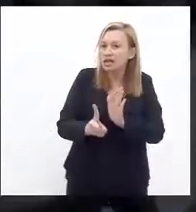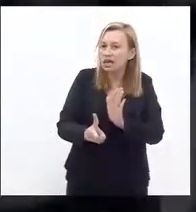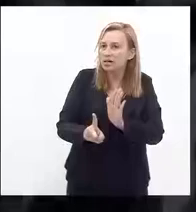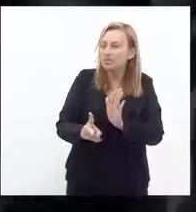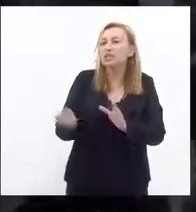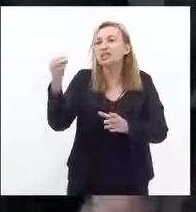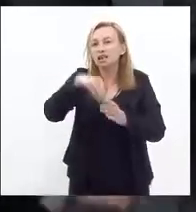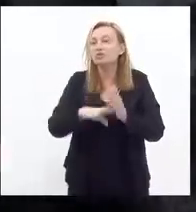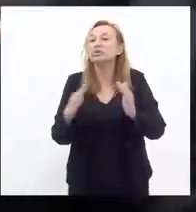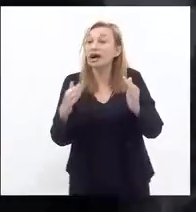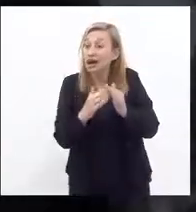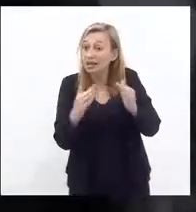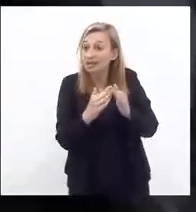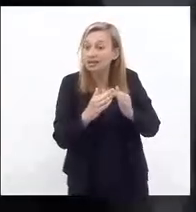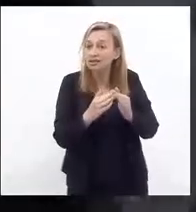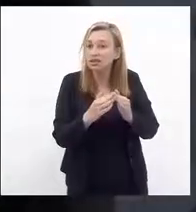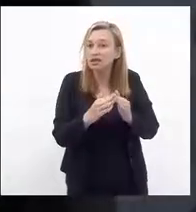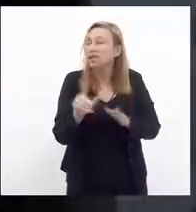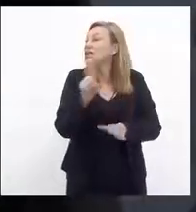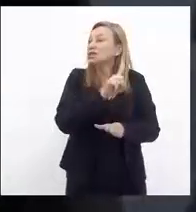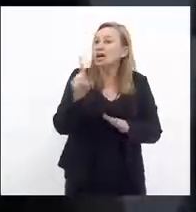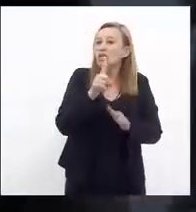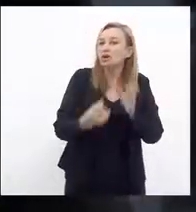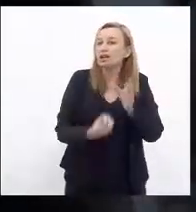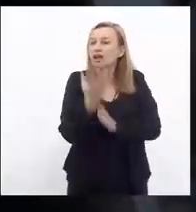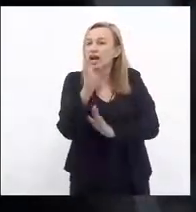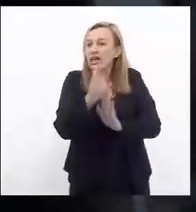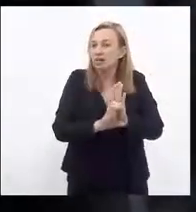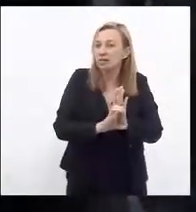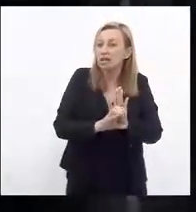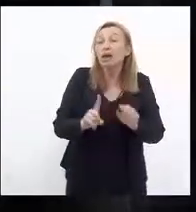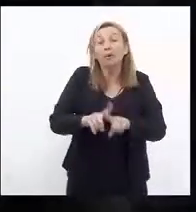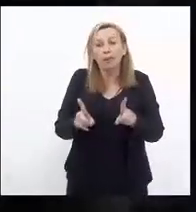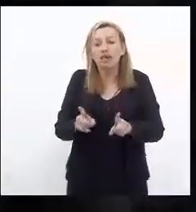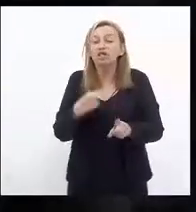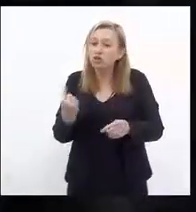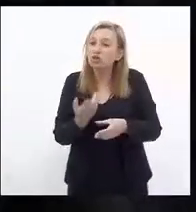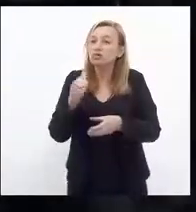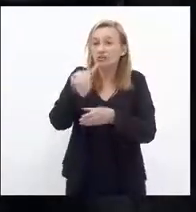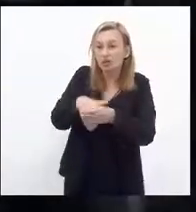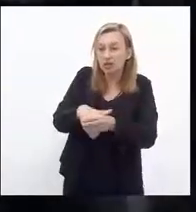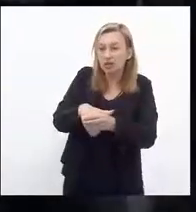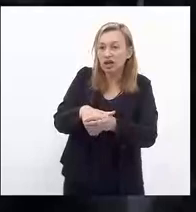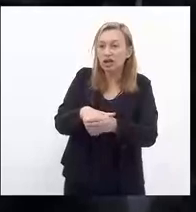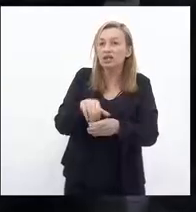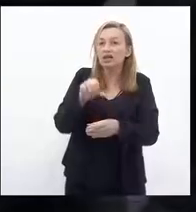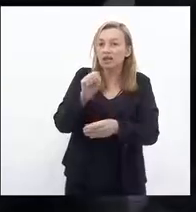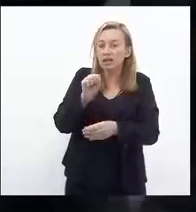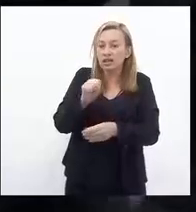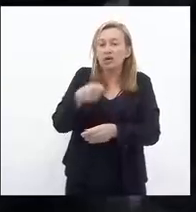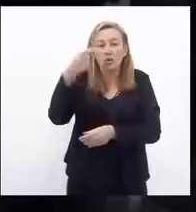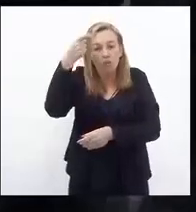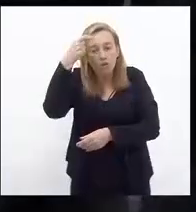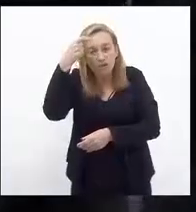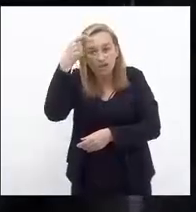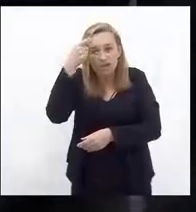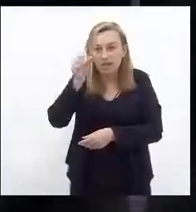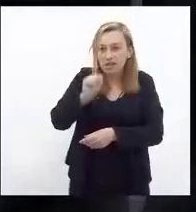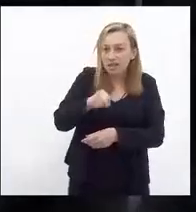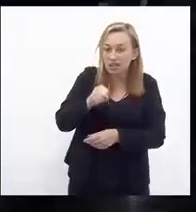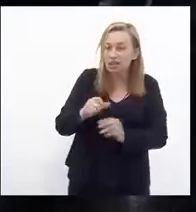assim dessa casa não fazer destaque Mas nós vamos voltar com a nossa concepção